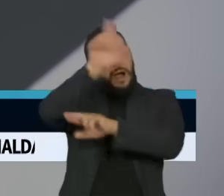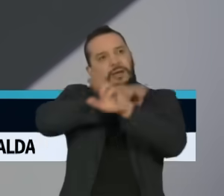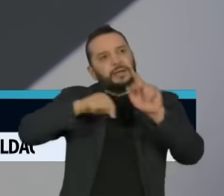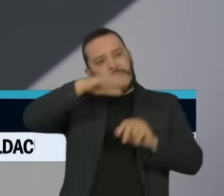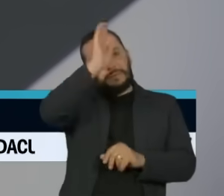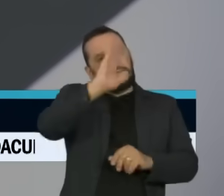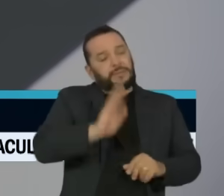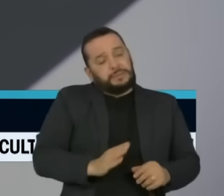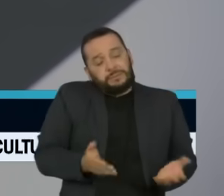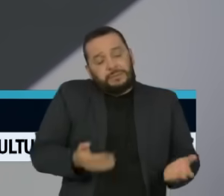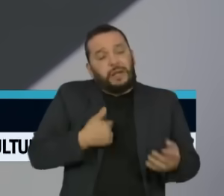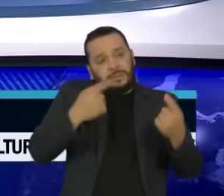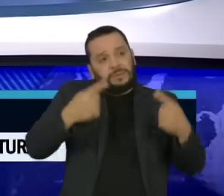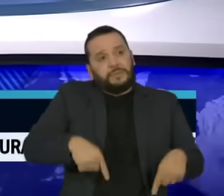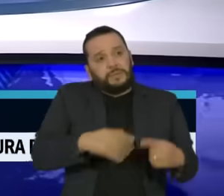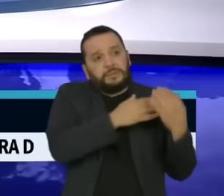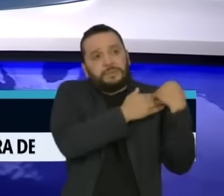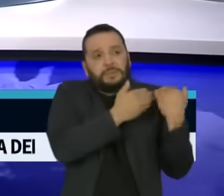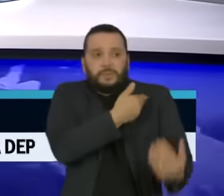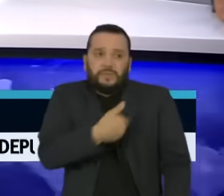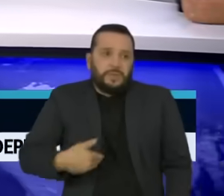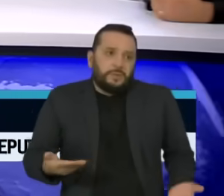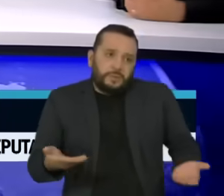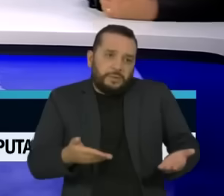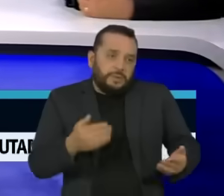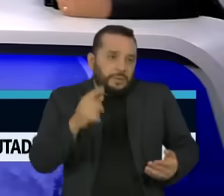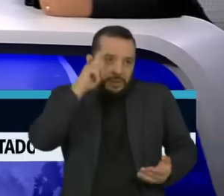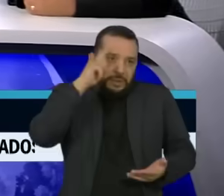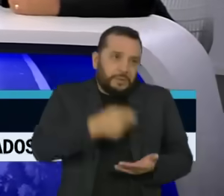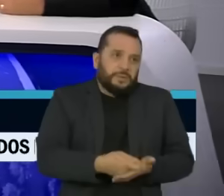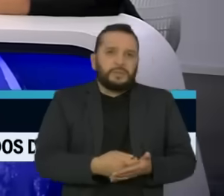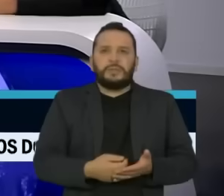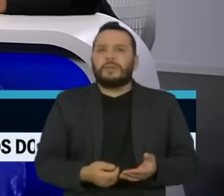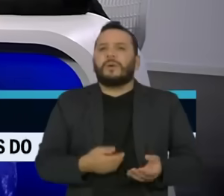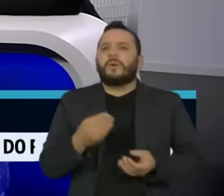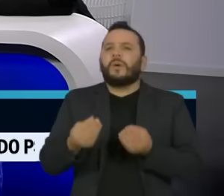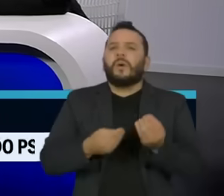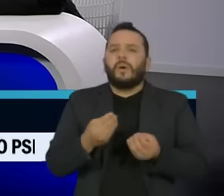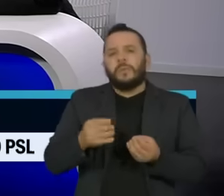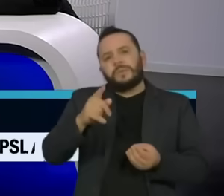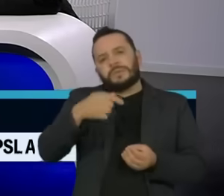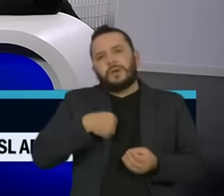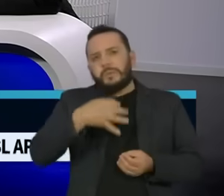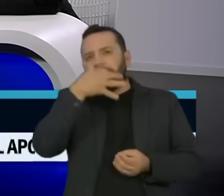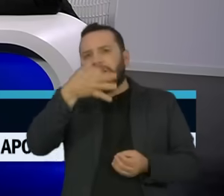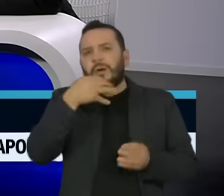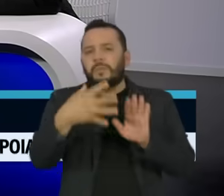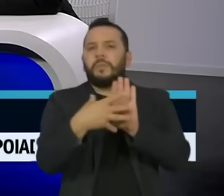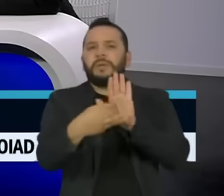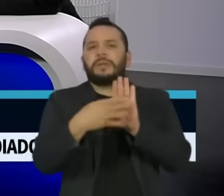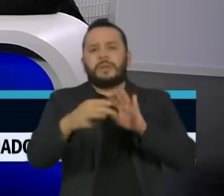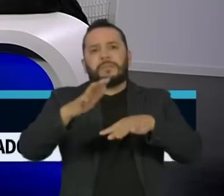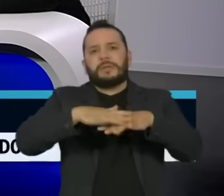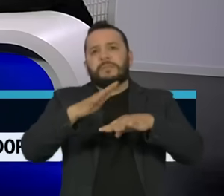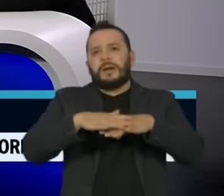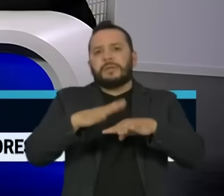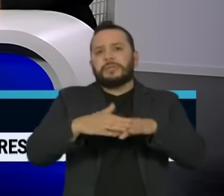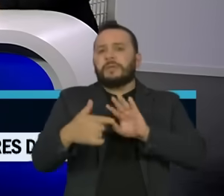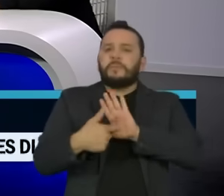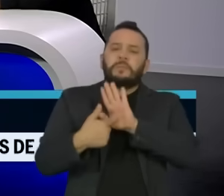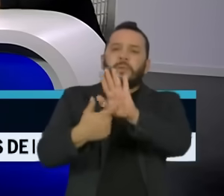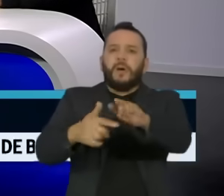colo dos governantes. Pondé, qual a sua avaliação desses modelos matemáticos que projetam número de infecções e número de mortes no país